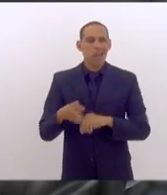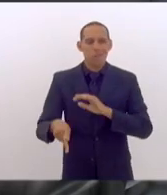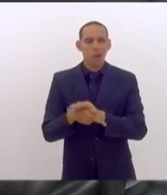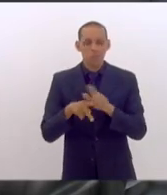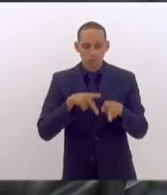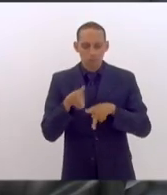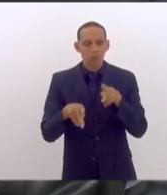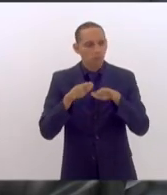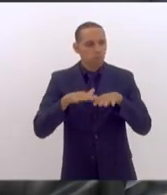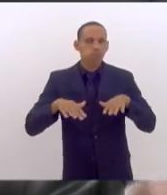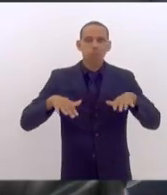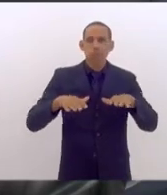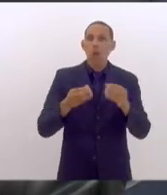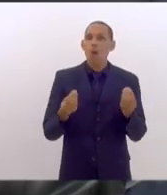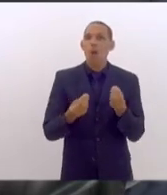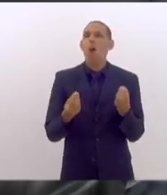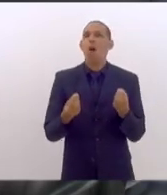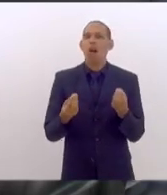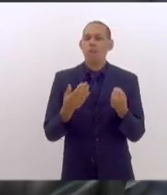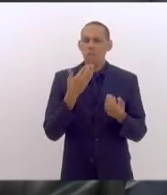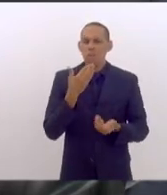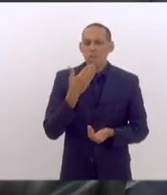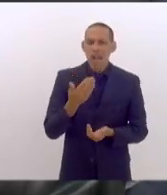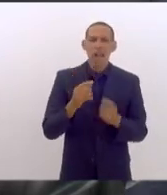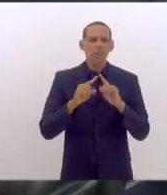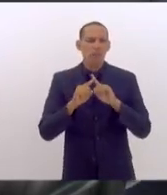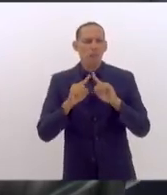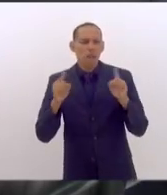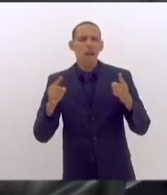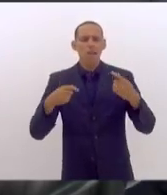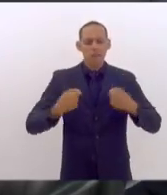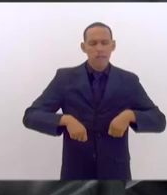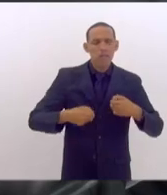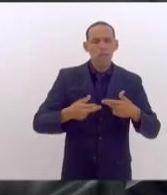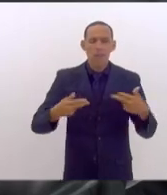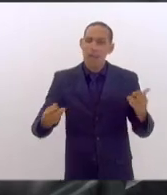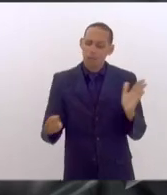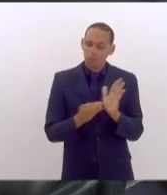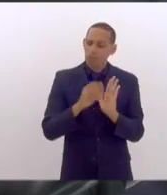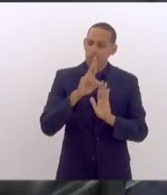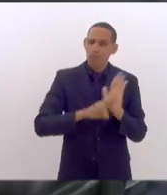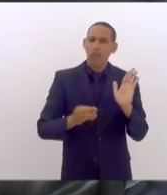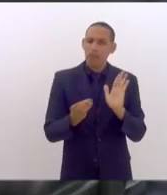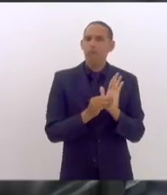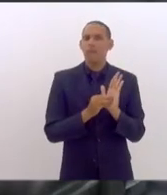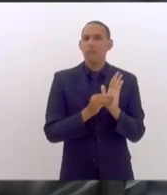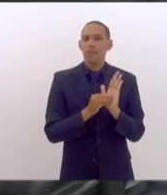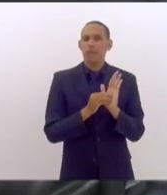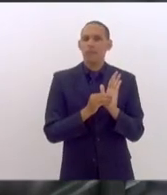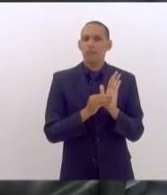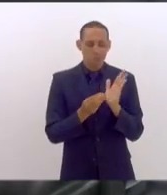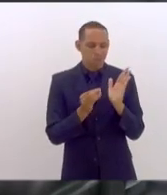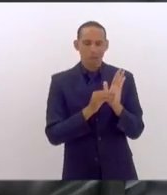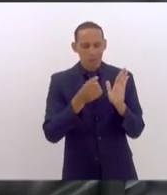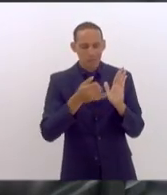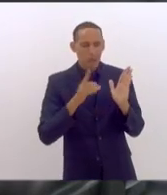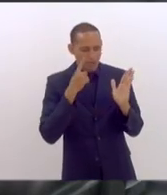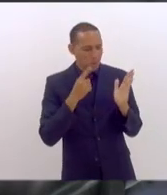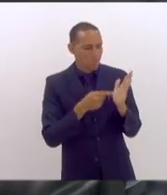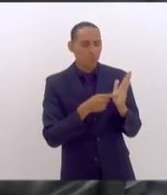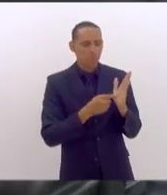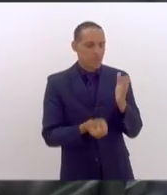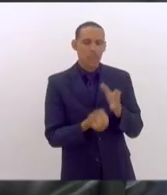da população através das suas reivindicações das suas demandas está incluída dentro relatório quando coloca a senha